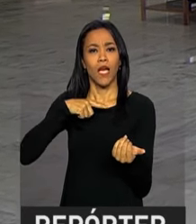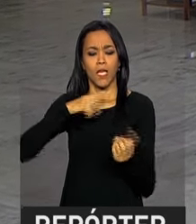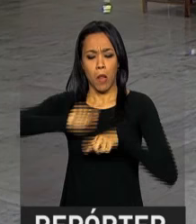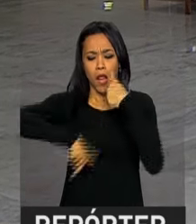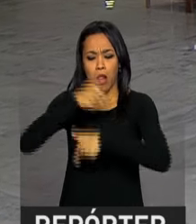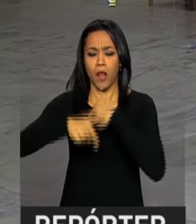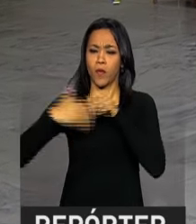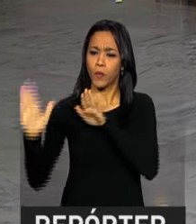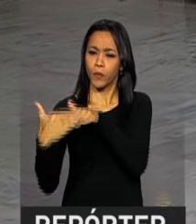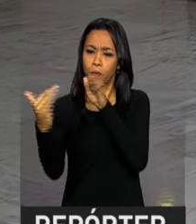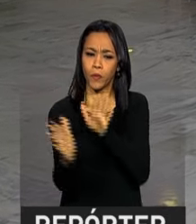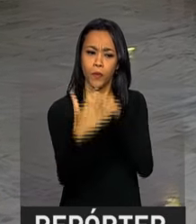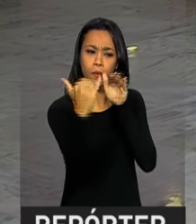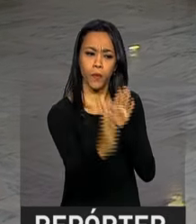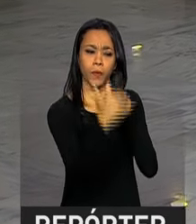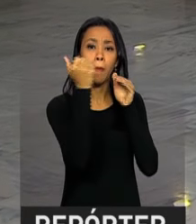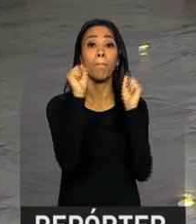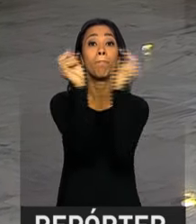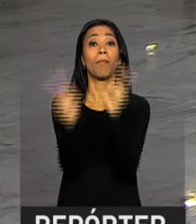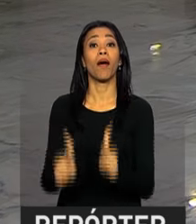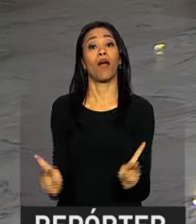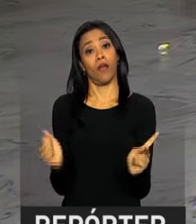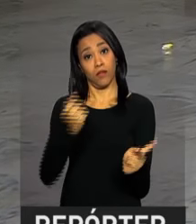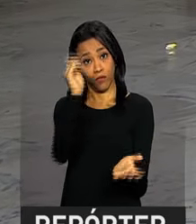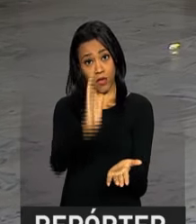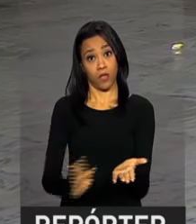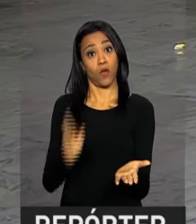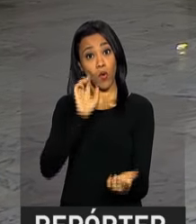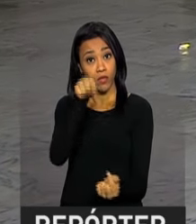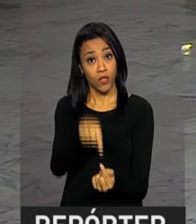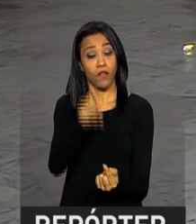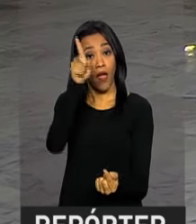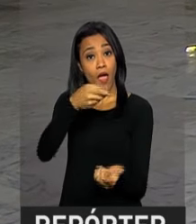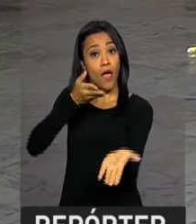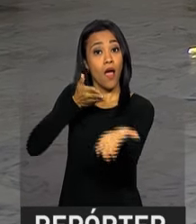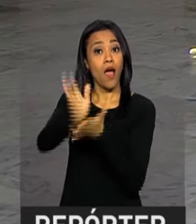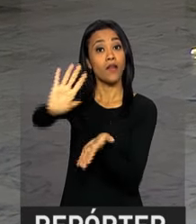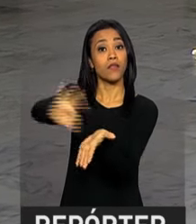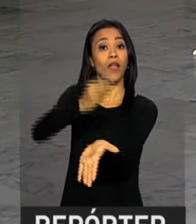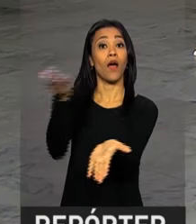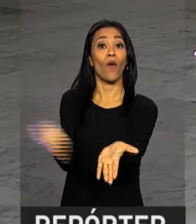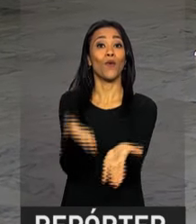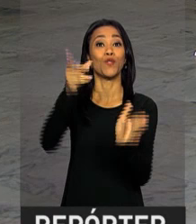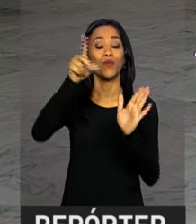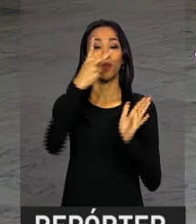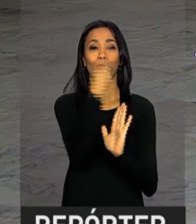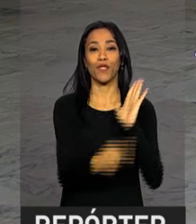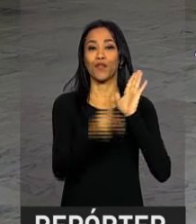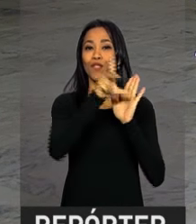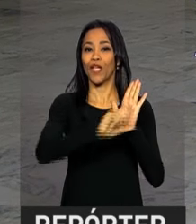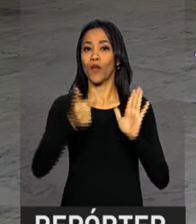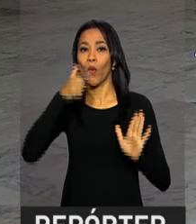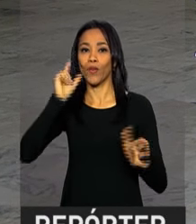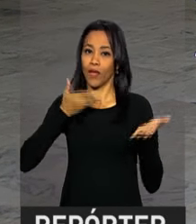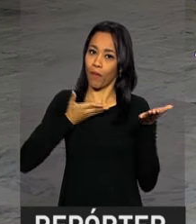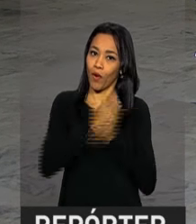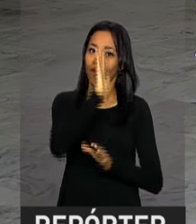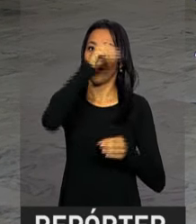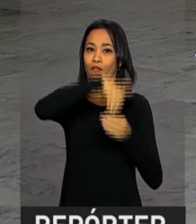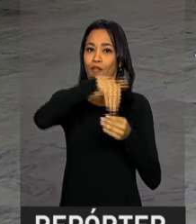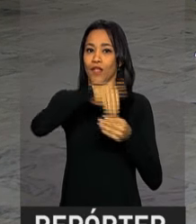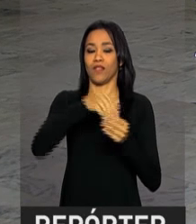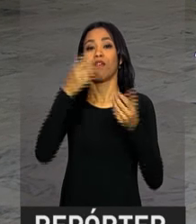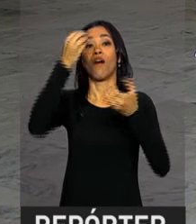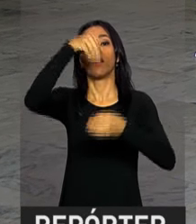pacificação do país e disse que a ideia é sancionar ainda hoje o projeto de lei que foi aprovado na noite de ontem no